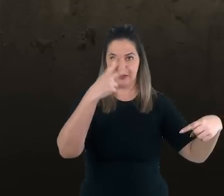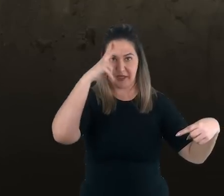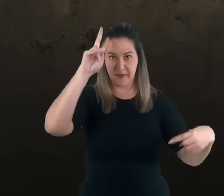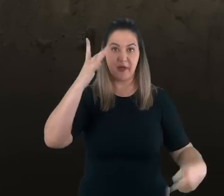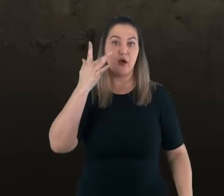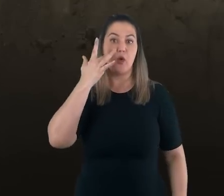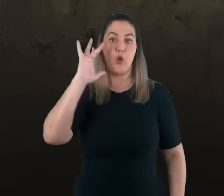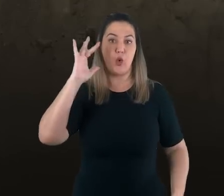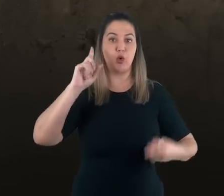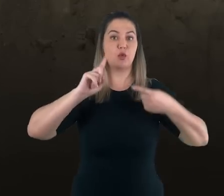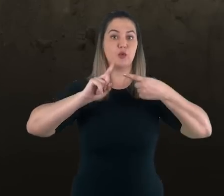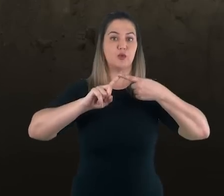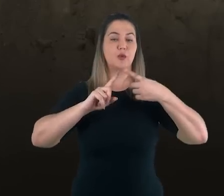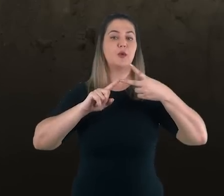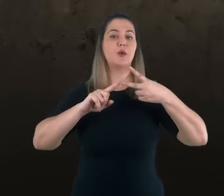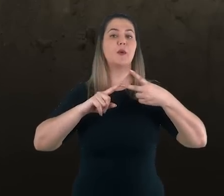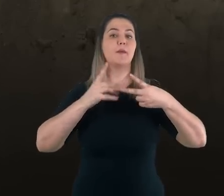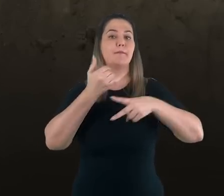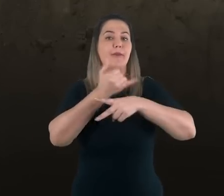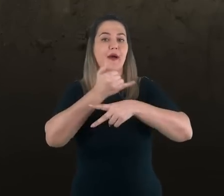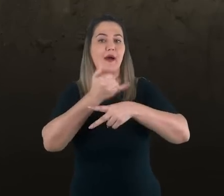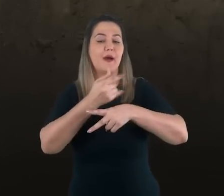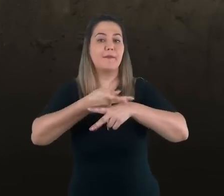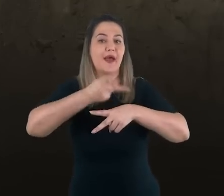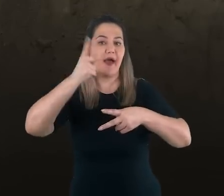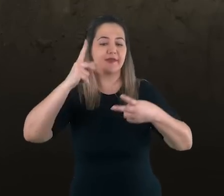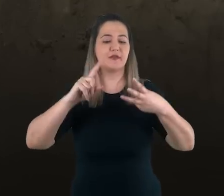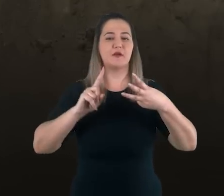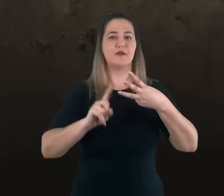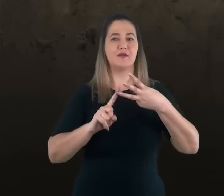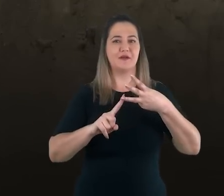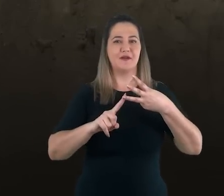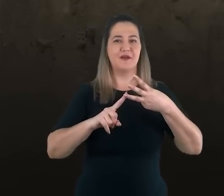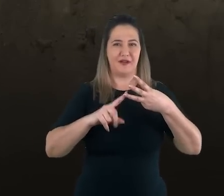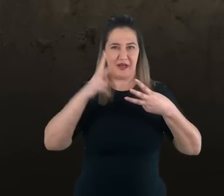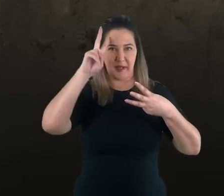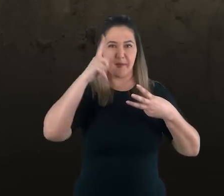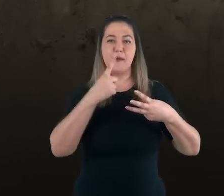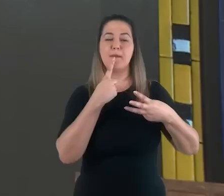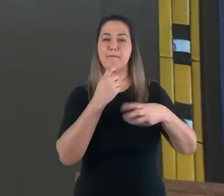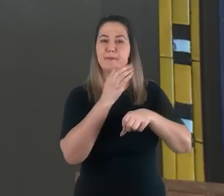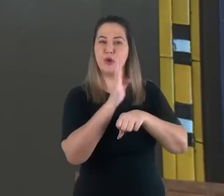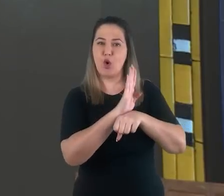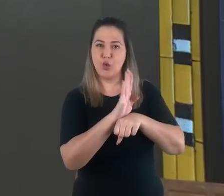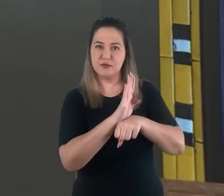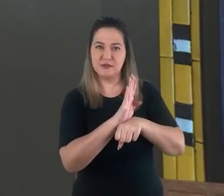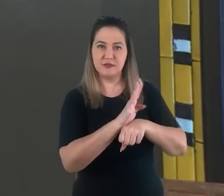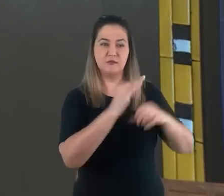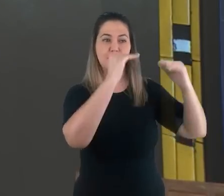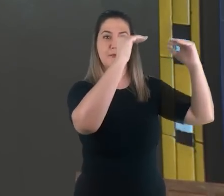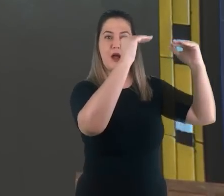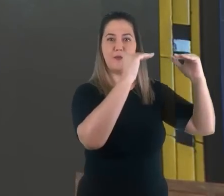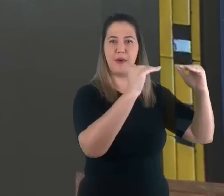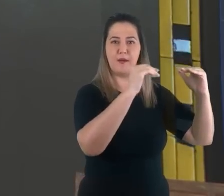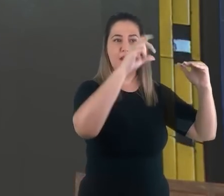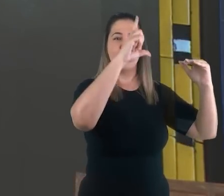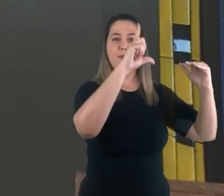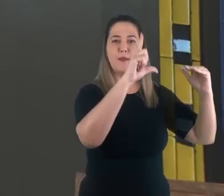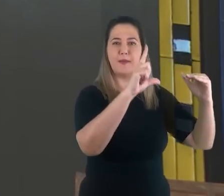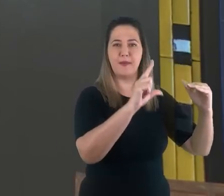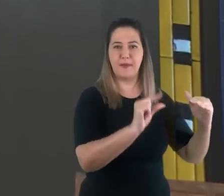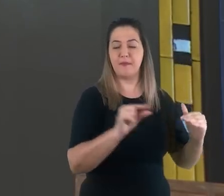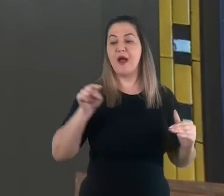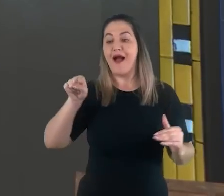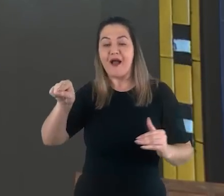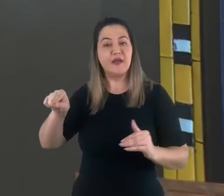Já nessas profecias acadianas, existe uma alternância de impérios bons e maus, elevados e menos elevados, mas